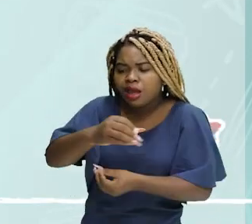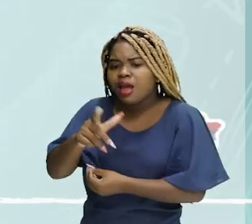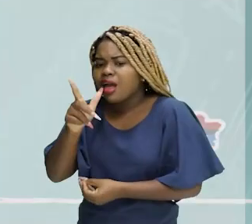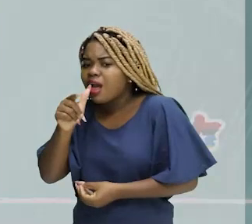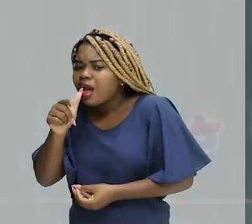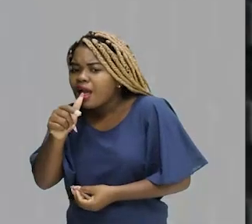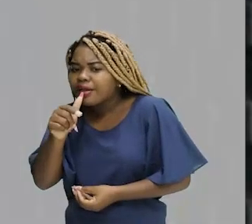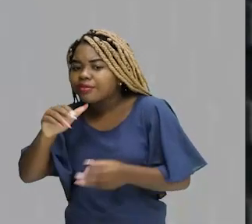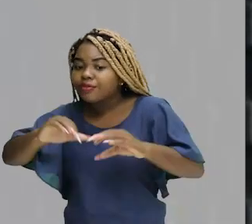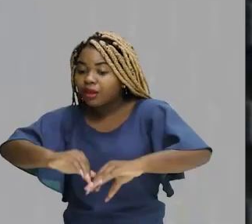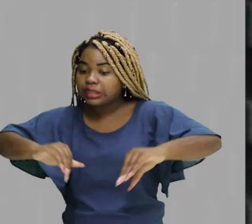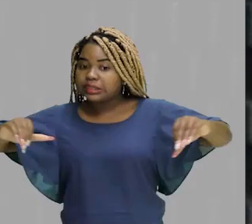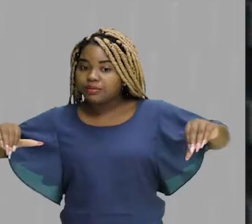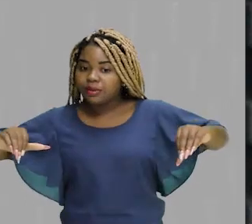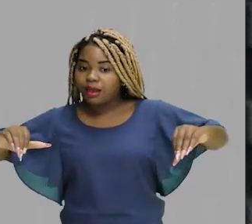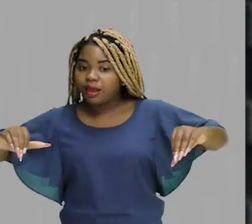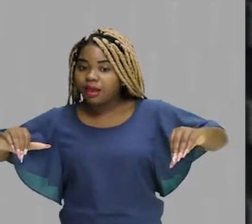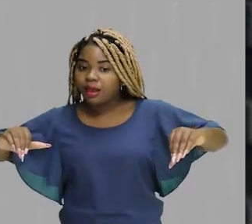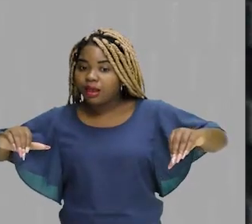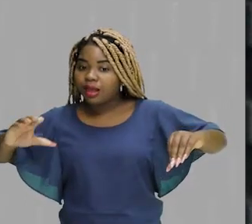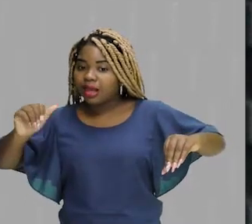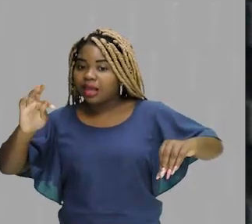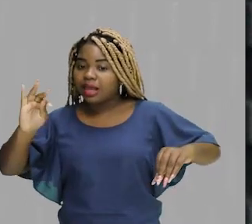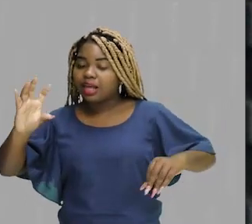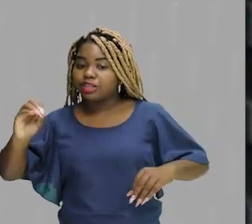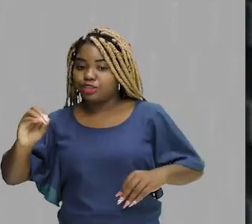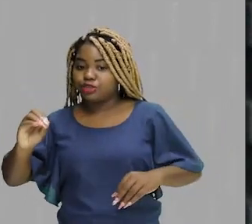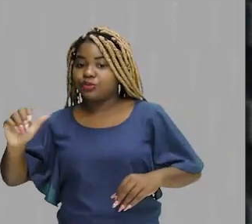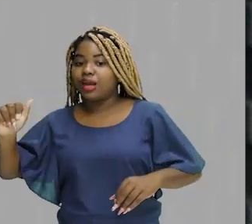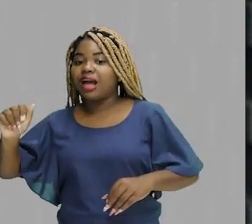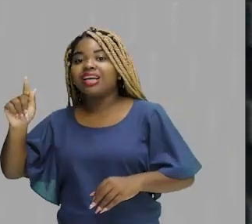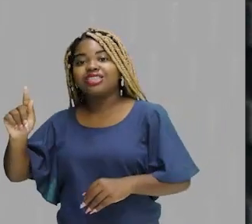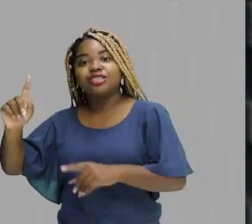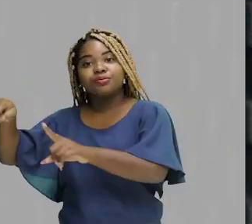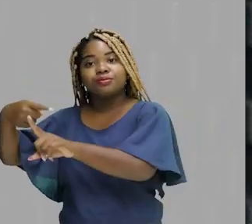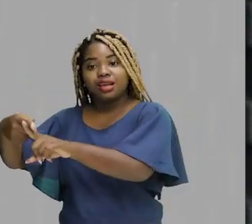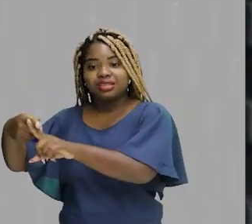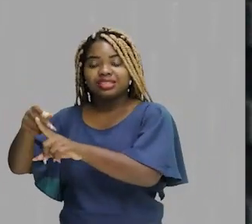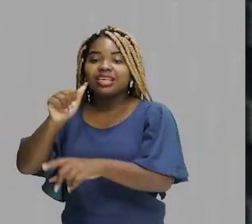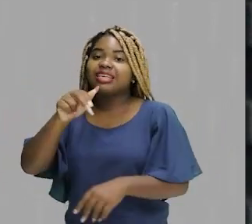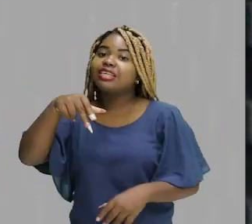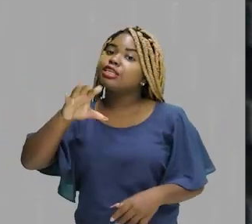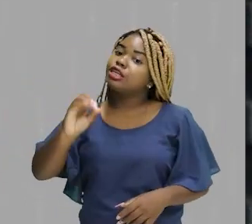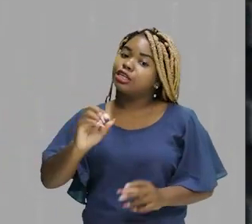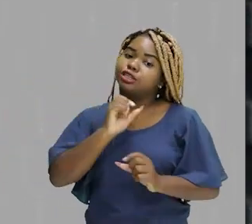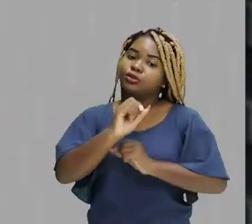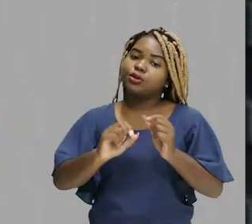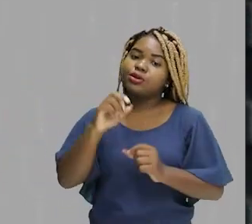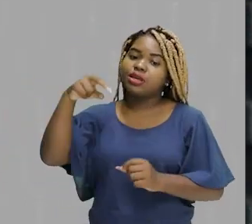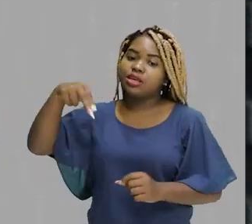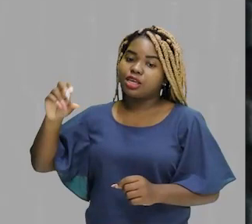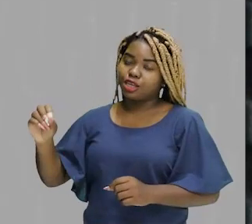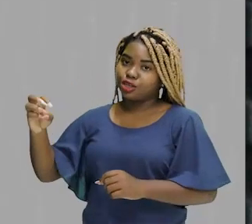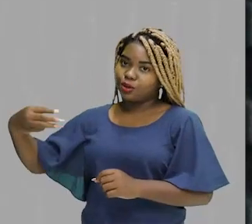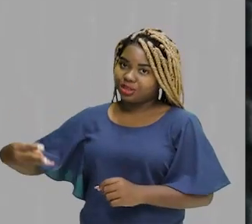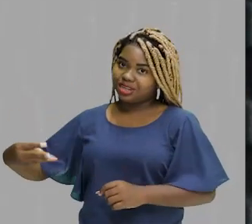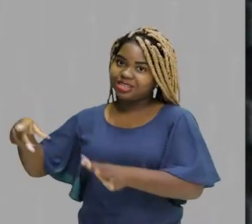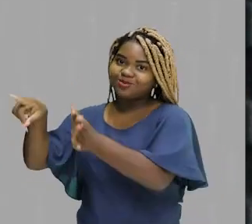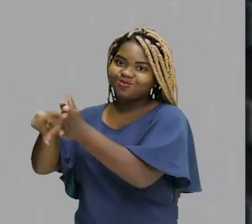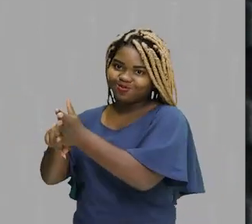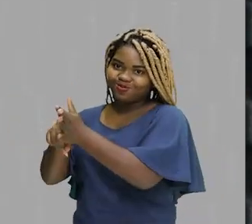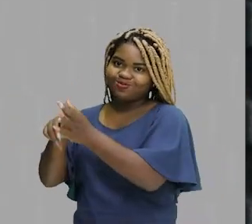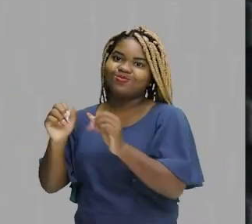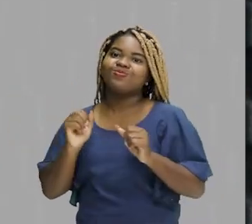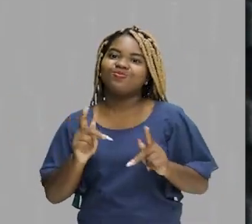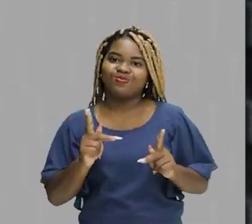separar. Quem é o cátion? A prata, Ag+, e o ânion vai ser o grupo nitrato, o NO3,